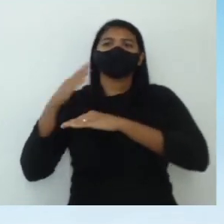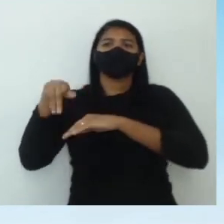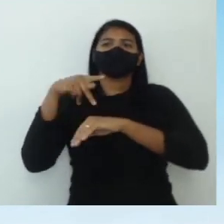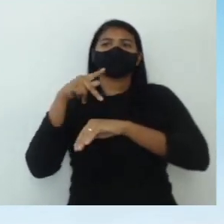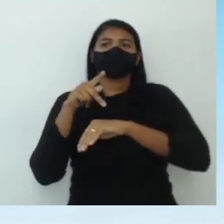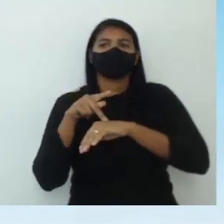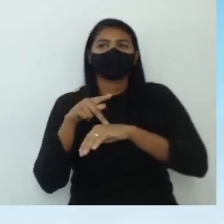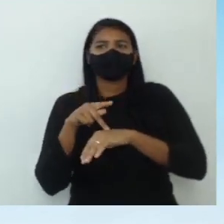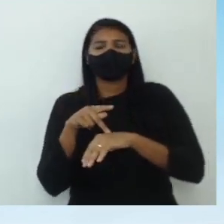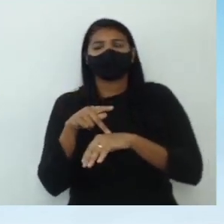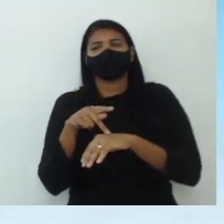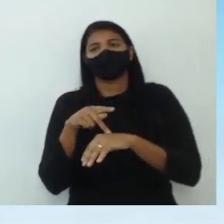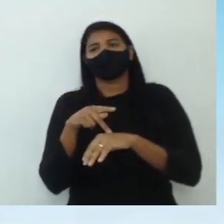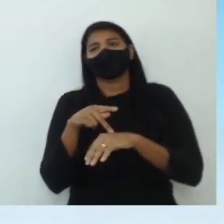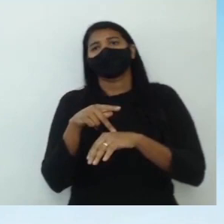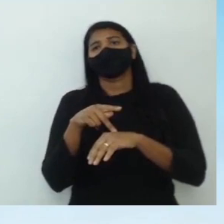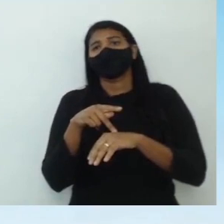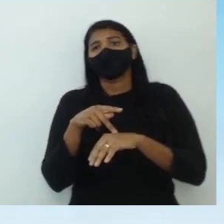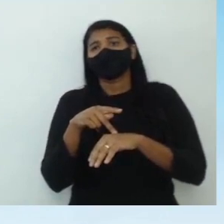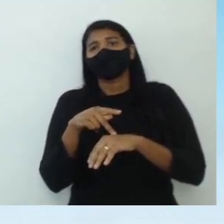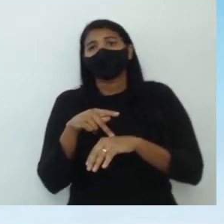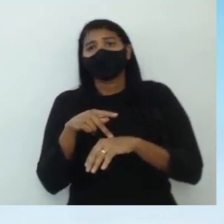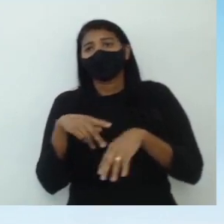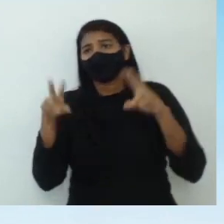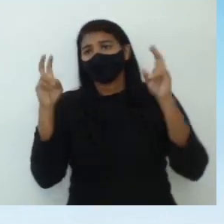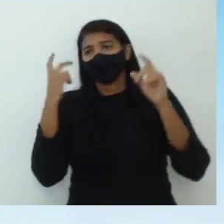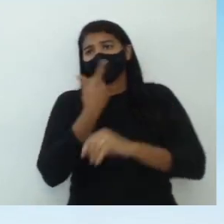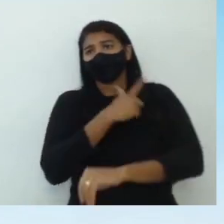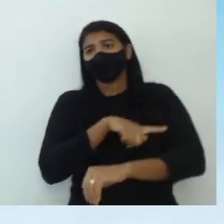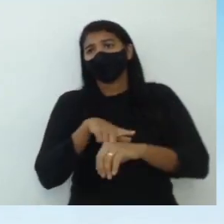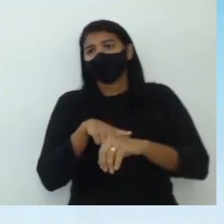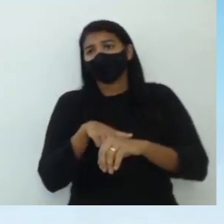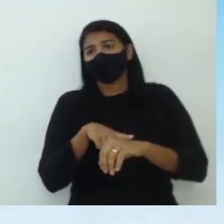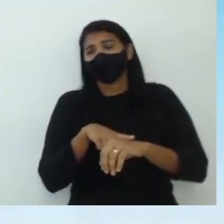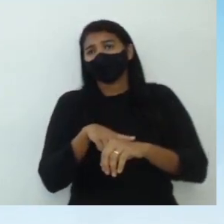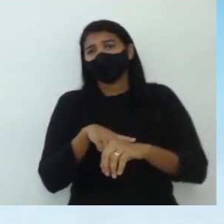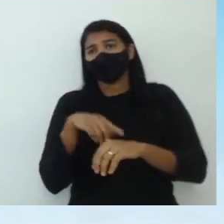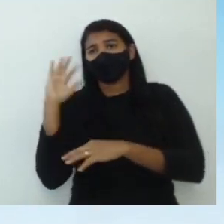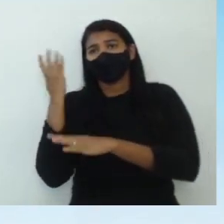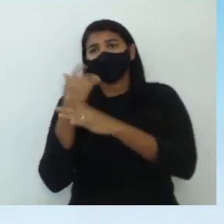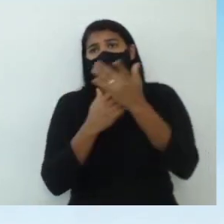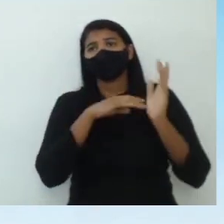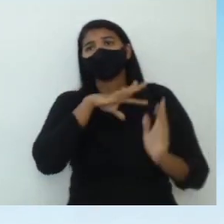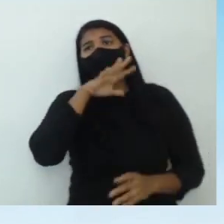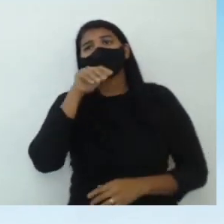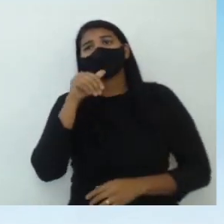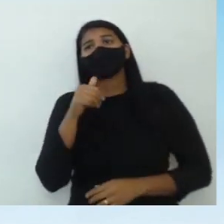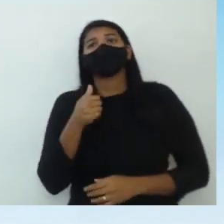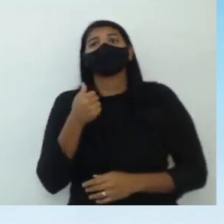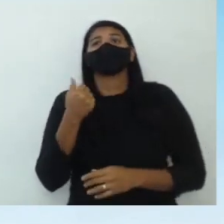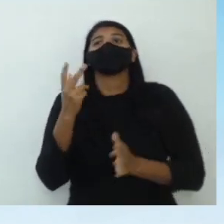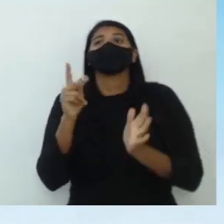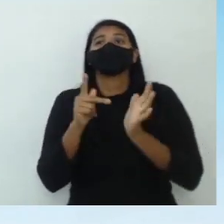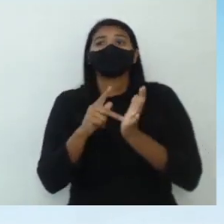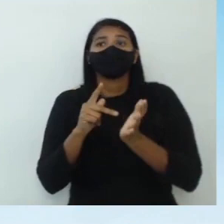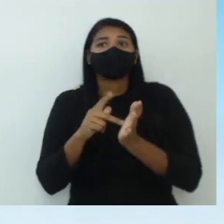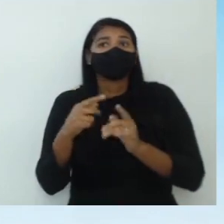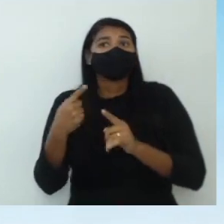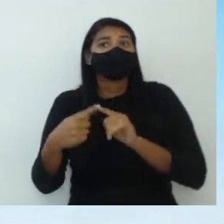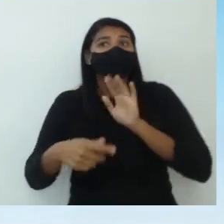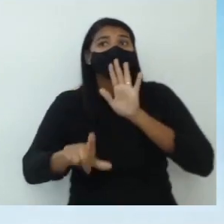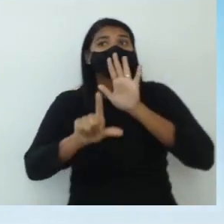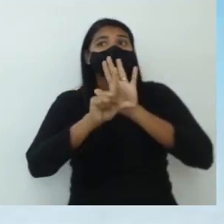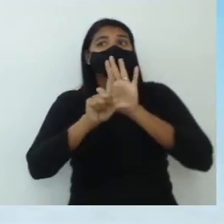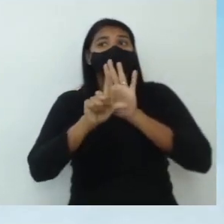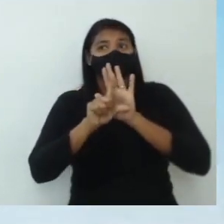eles são extremamente educados em termos ambientais. Mas, na verdade, é porque as leis são cumpridas. O que